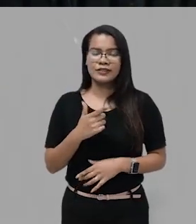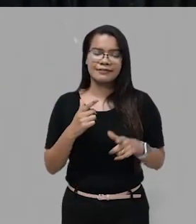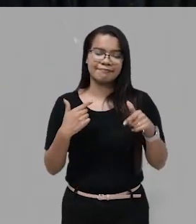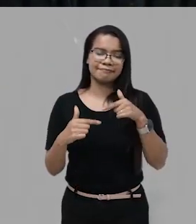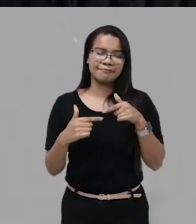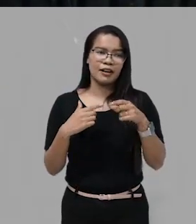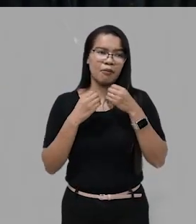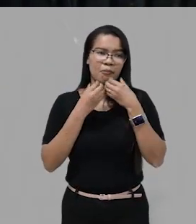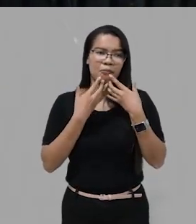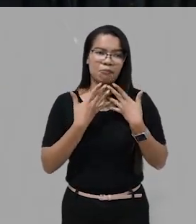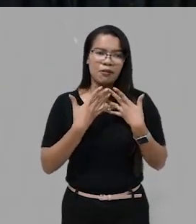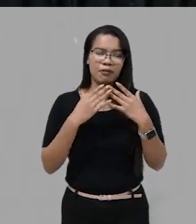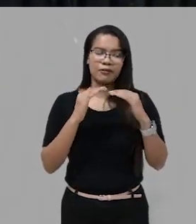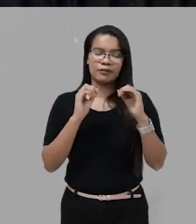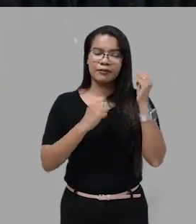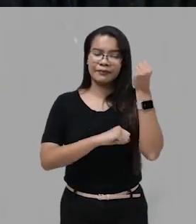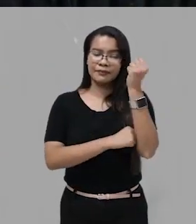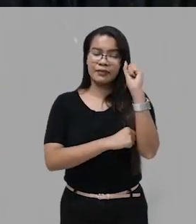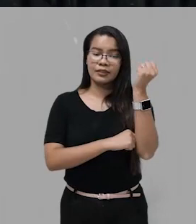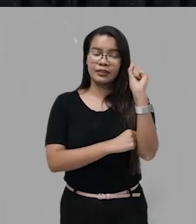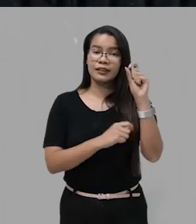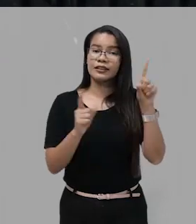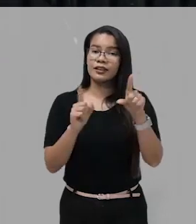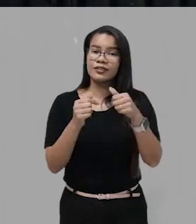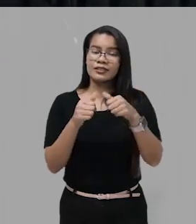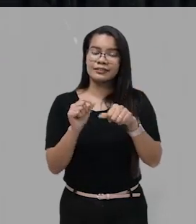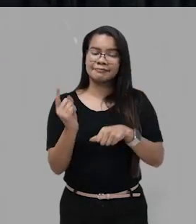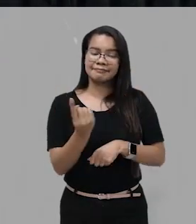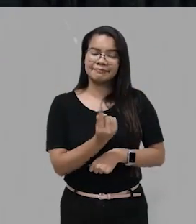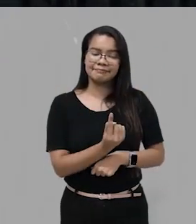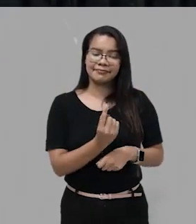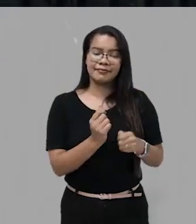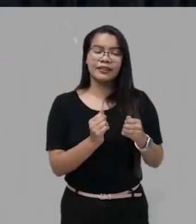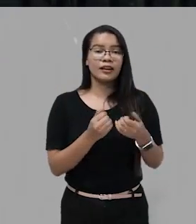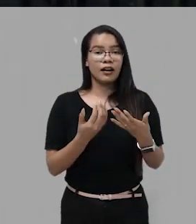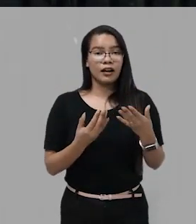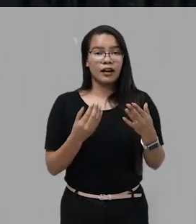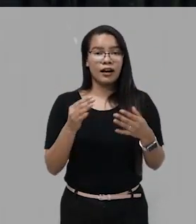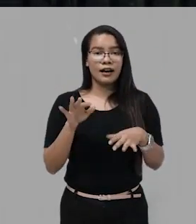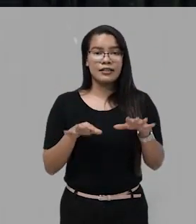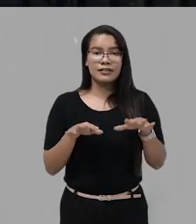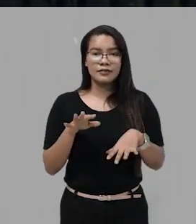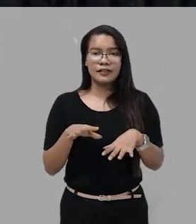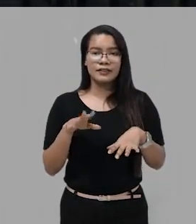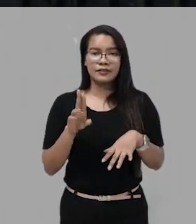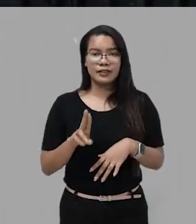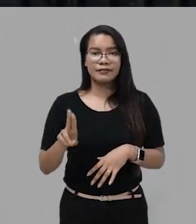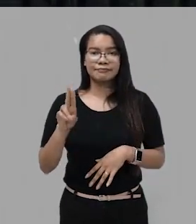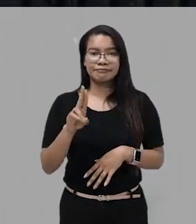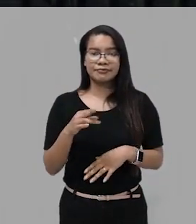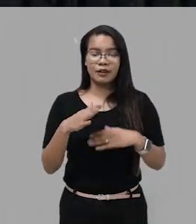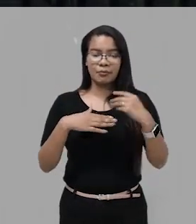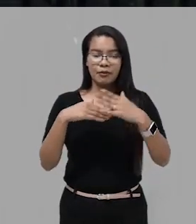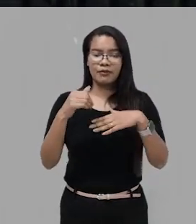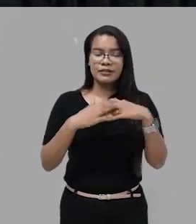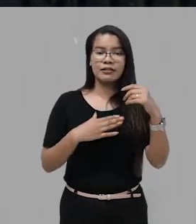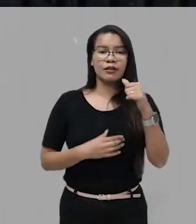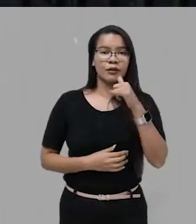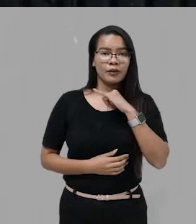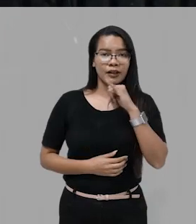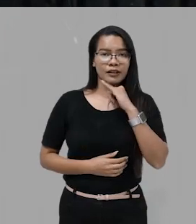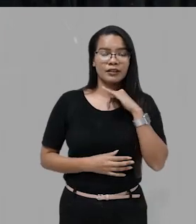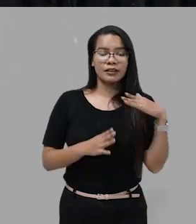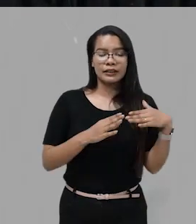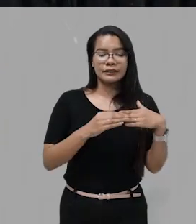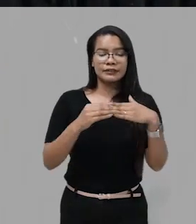coordenação motora, ela não estaria aqui conosco, talvez exercendo a sua profissão de forma exemplar. Está ali, ó, levando